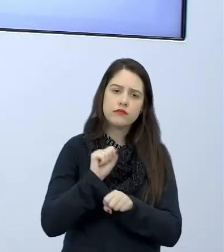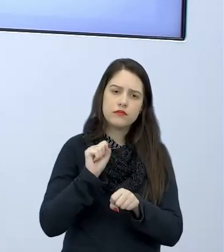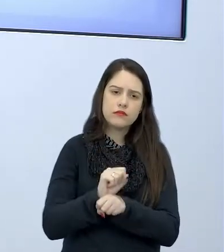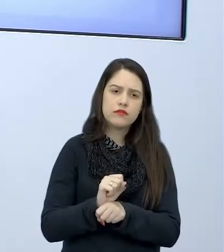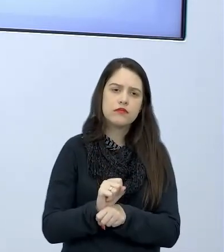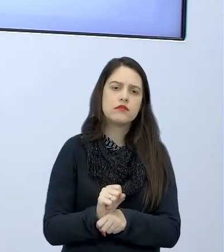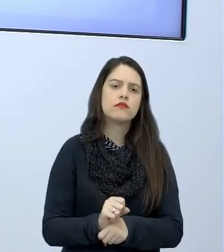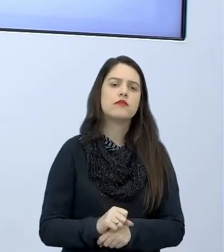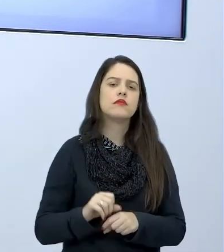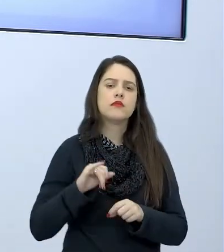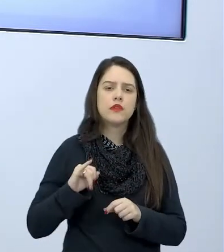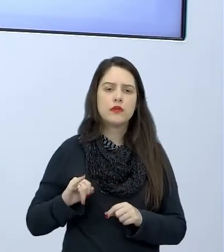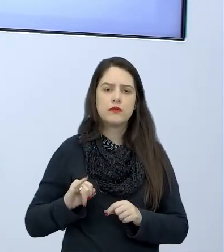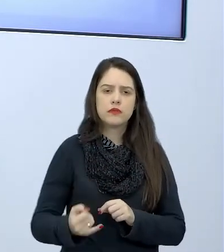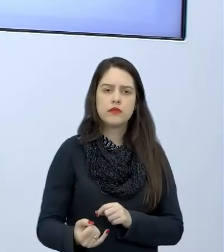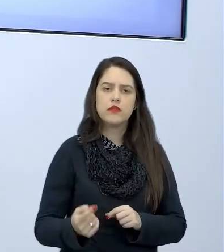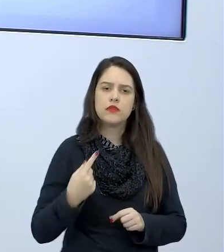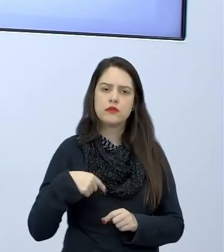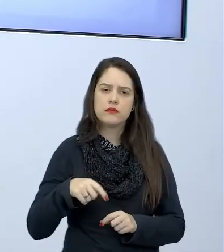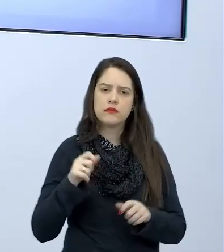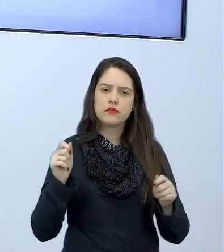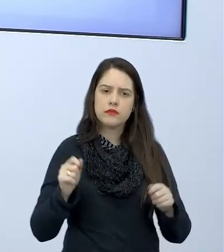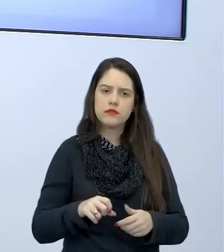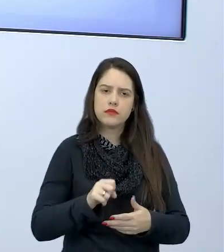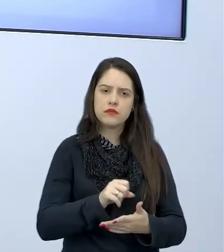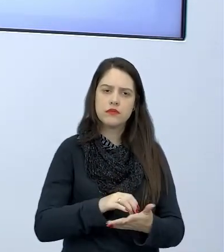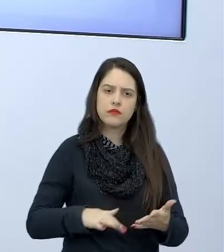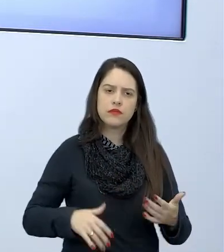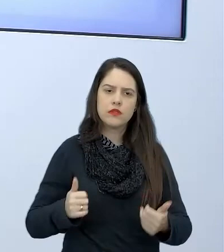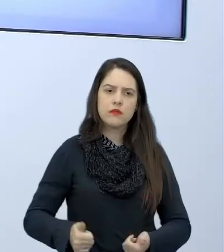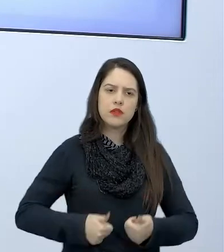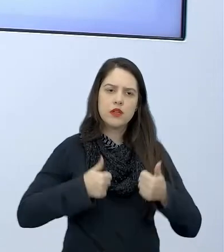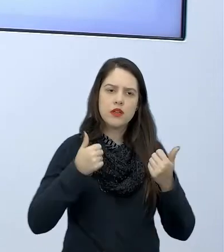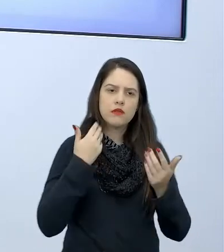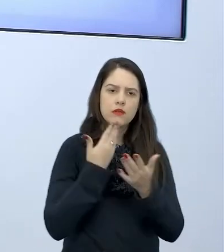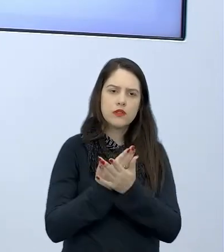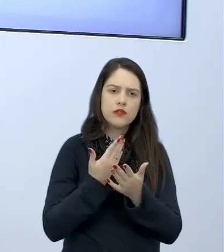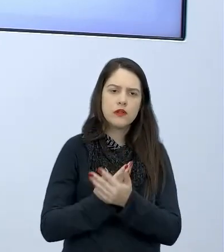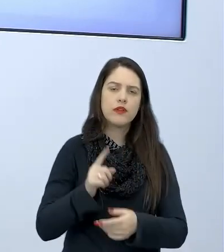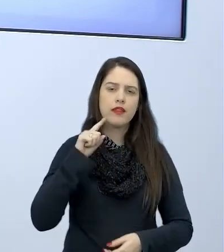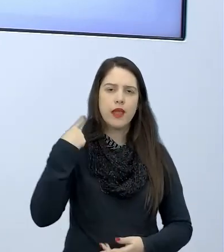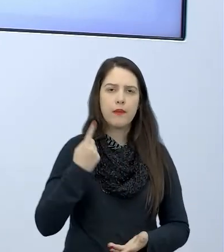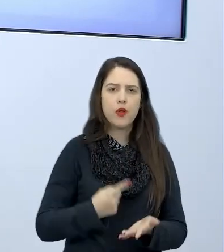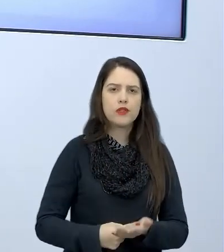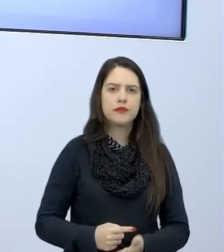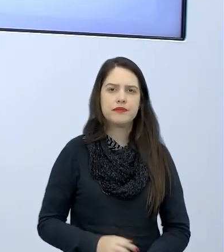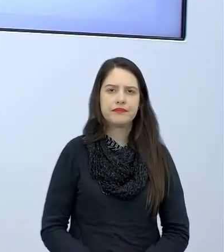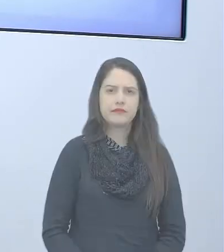tenha sido proveitoso. É sempre importante também o feedback pra gente sempre melhorar as aulas e até a próxima.